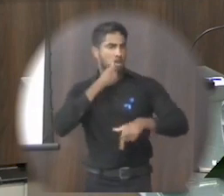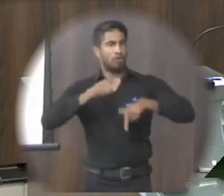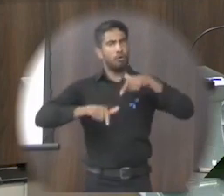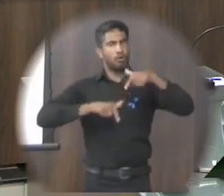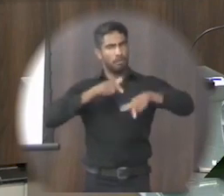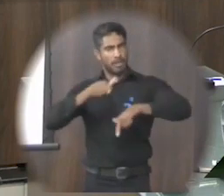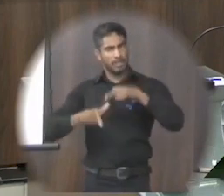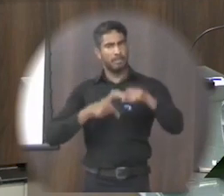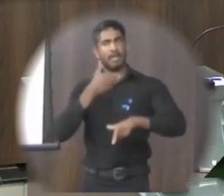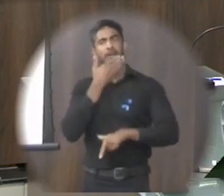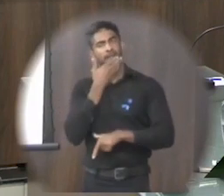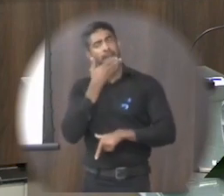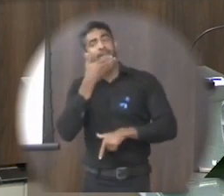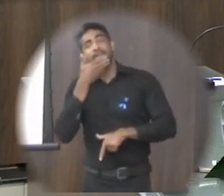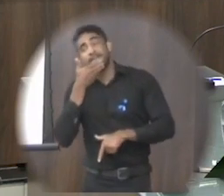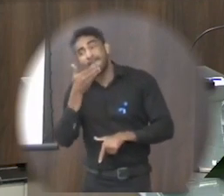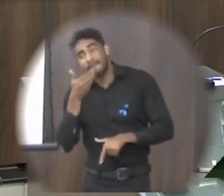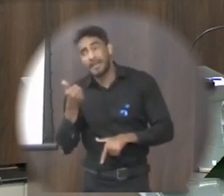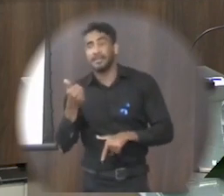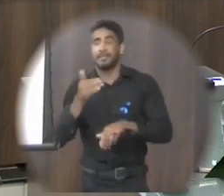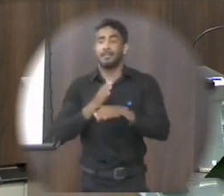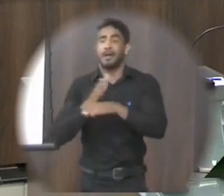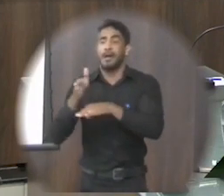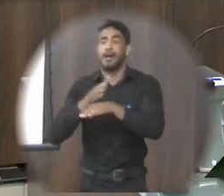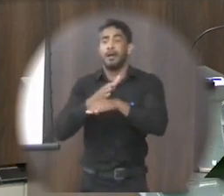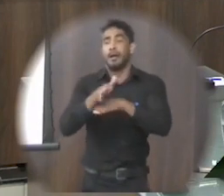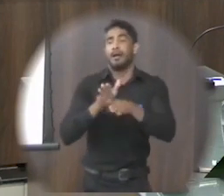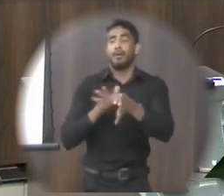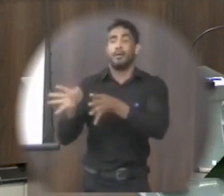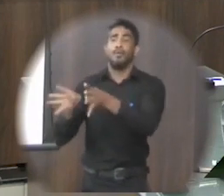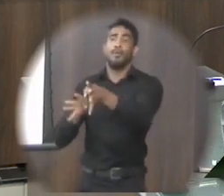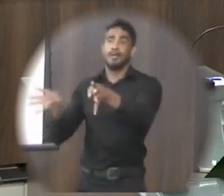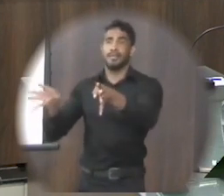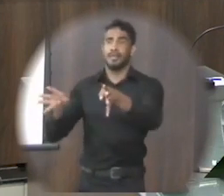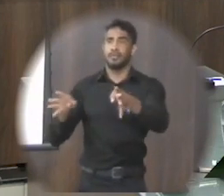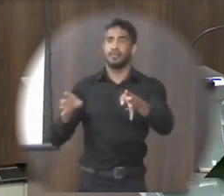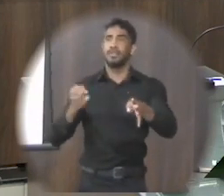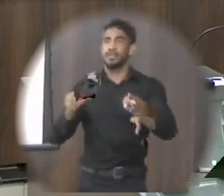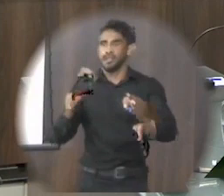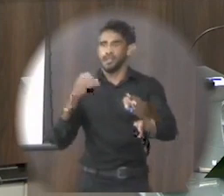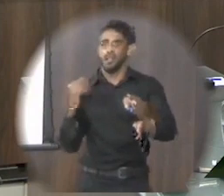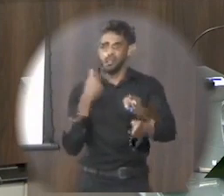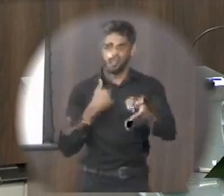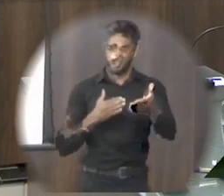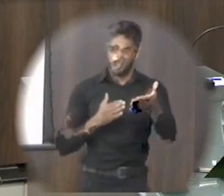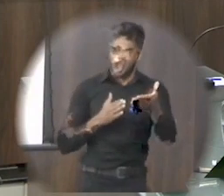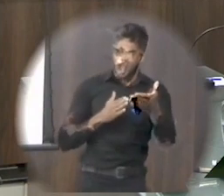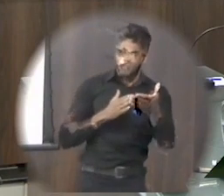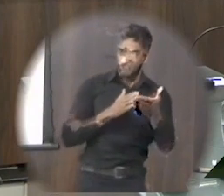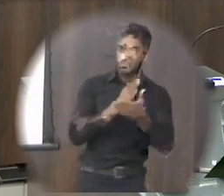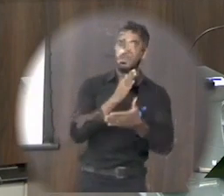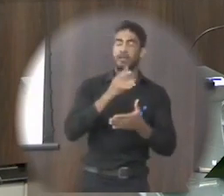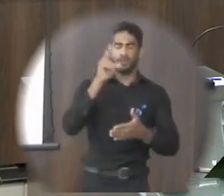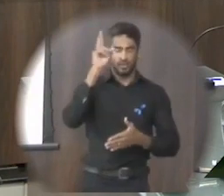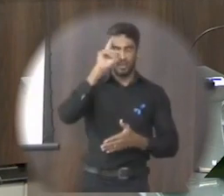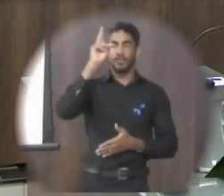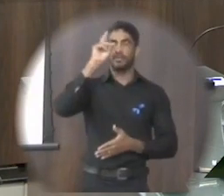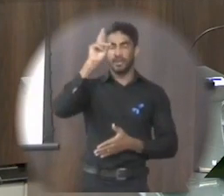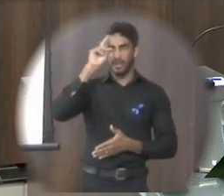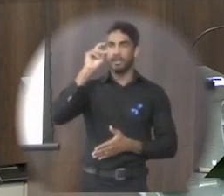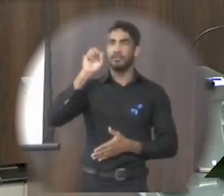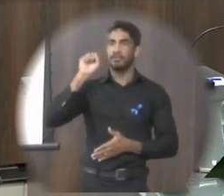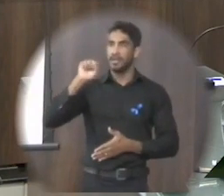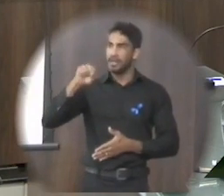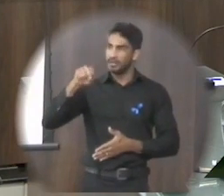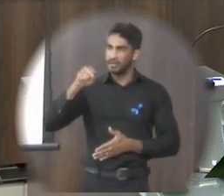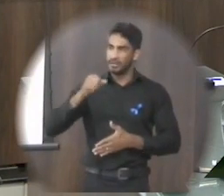que vai facilitar os atendimentos. Então, se nós já aprovamos, como disse o senhor, me lembro muito bem, essa casa